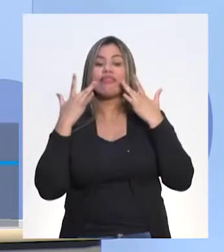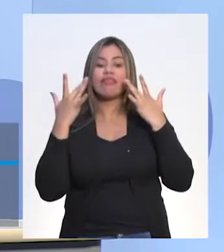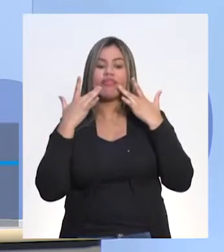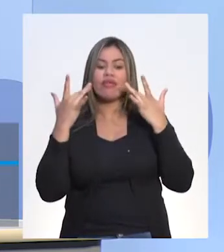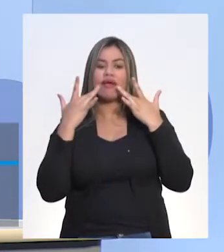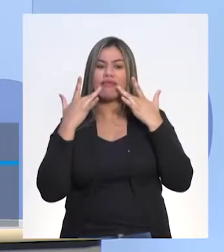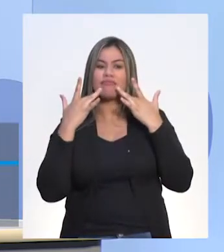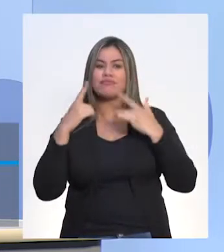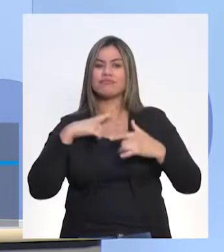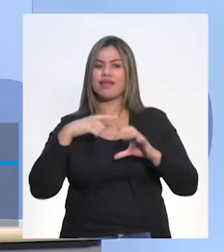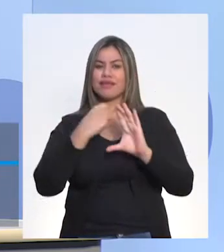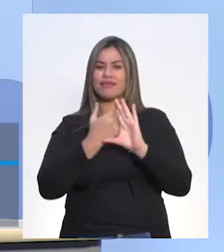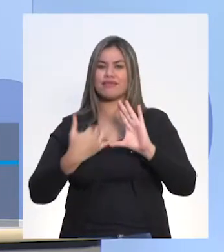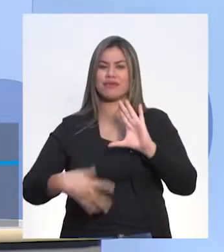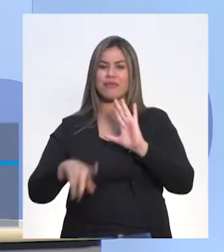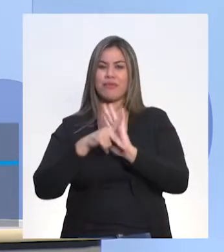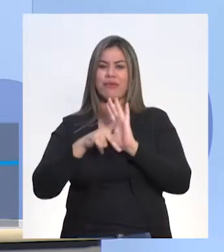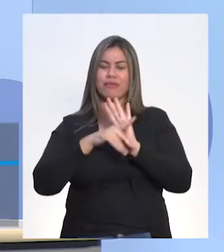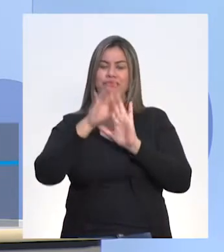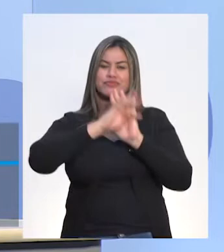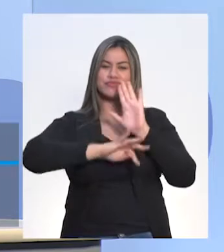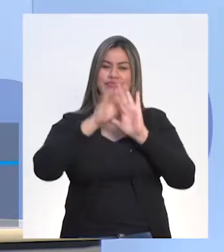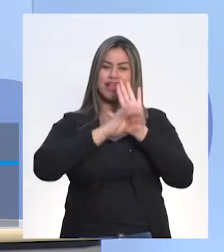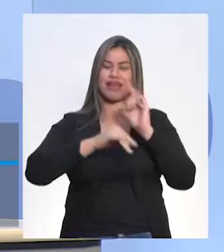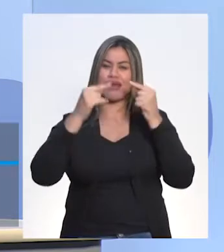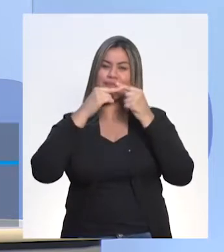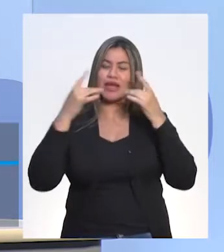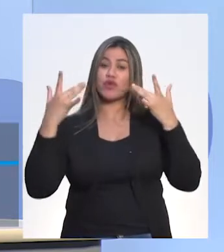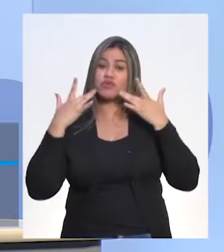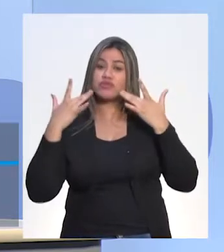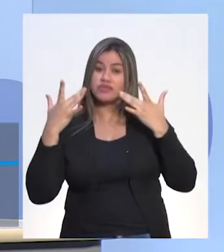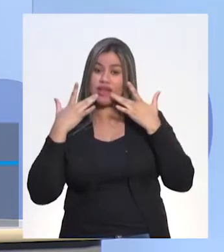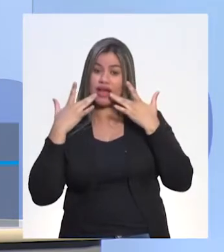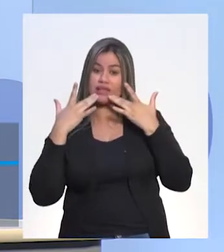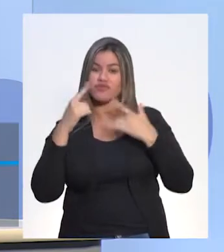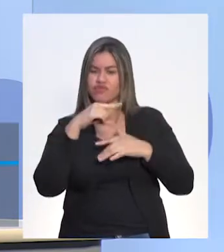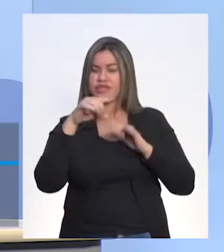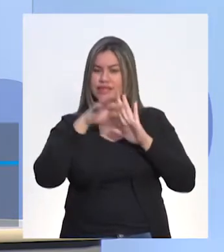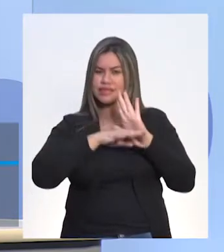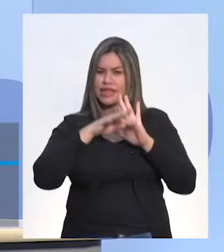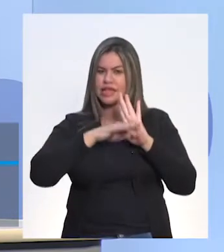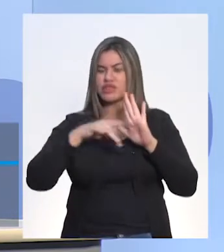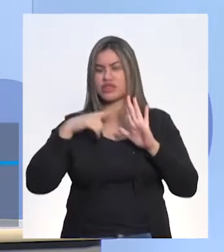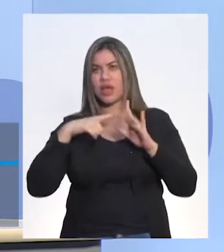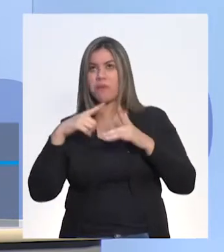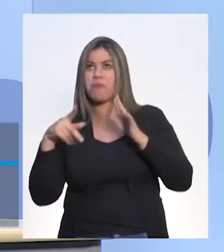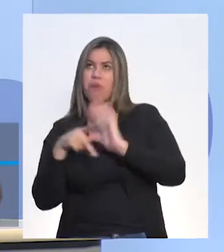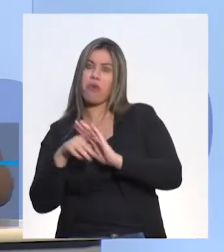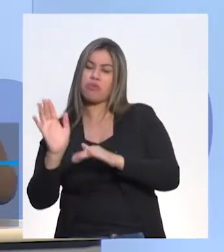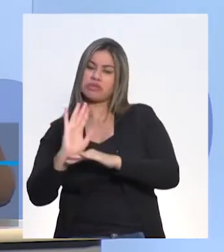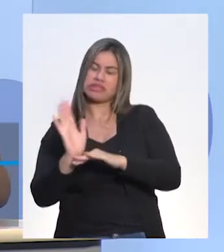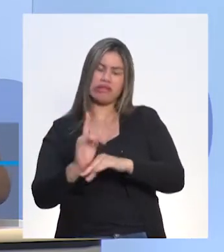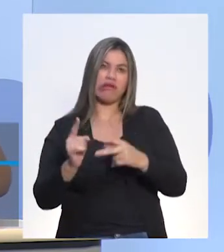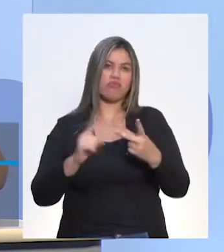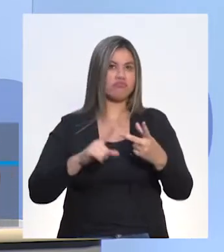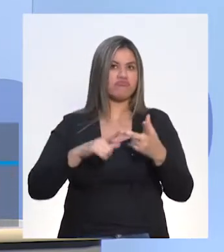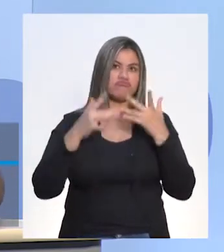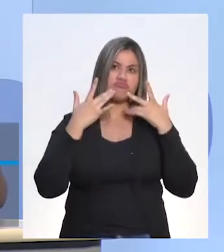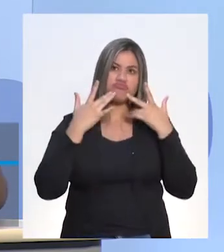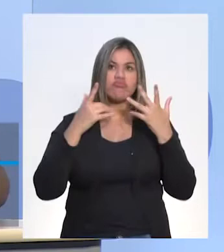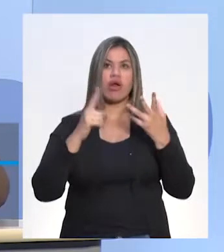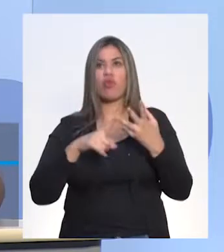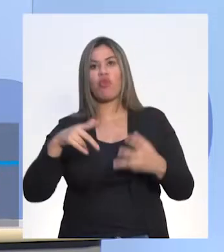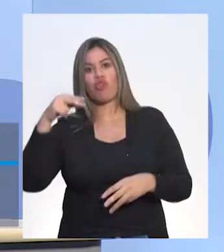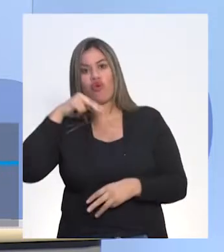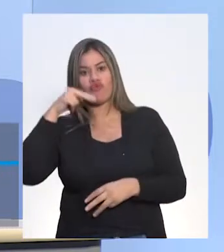características peculiares do texto que é para ir para o teatro. Você tem esse texto tanto no teatro teatro, quanto no cinema, quanto na